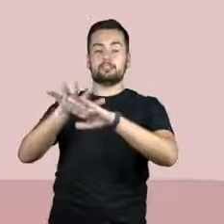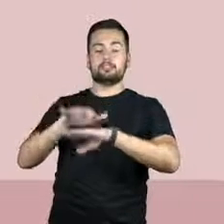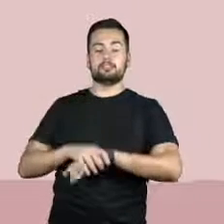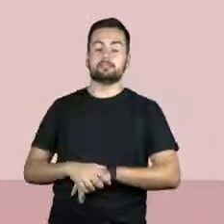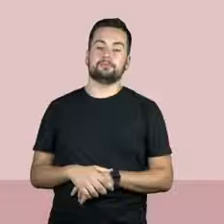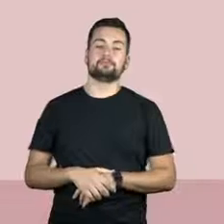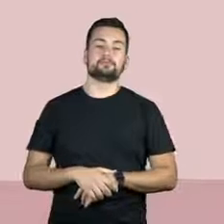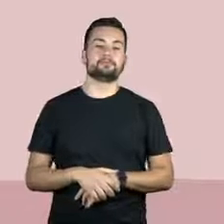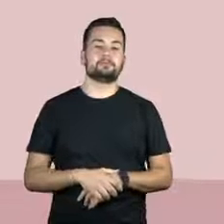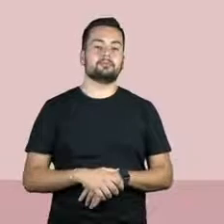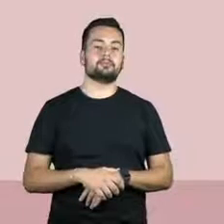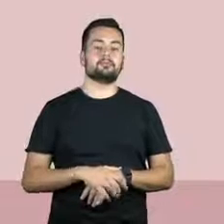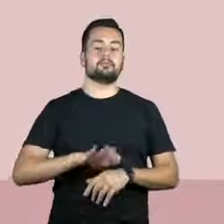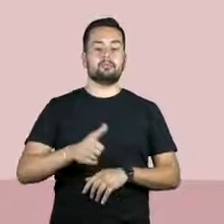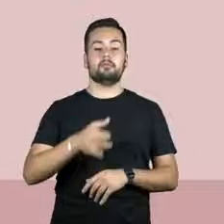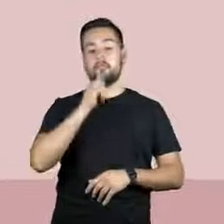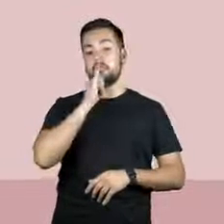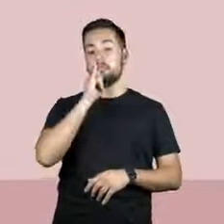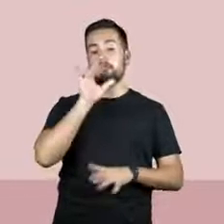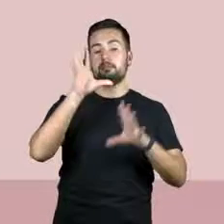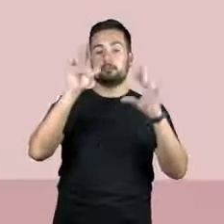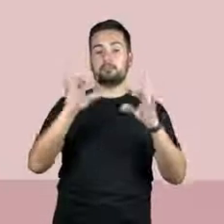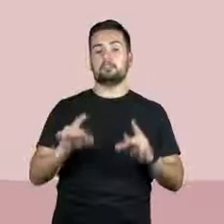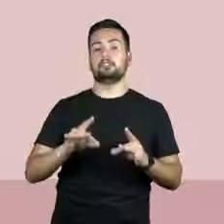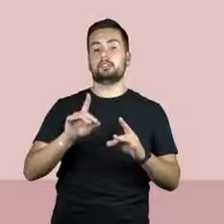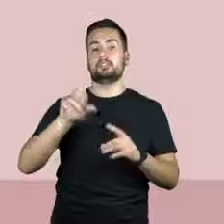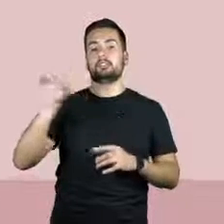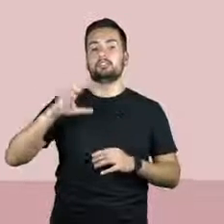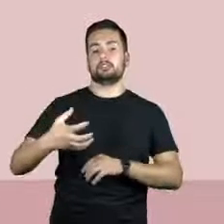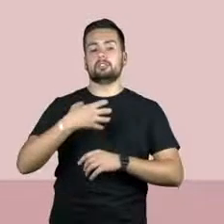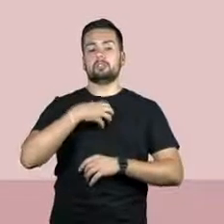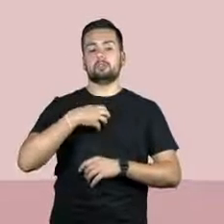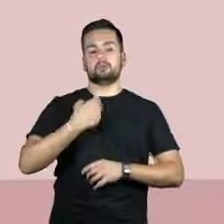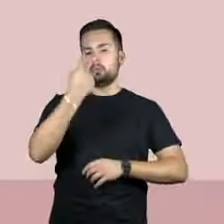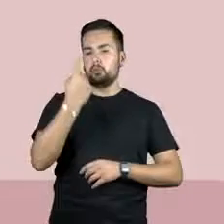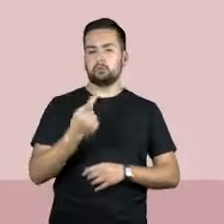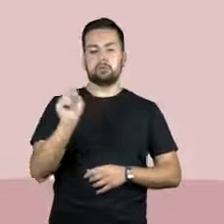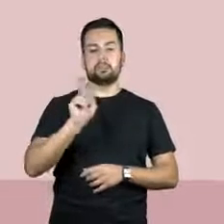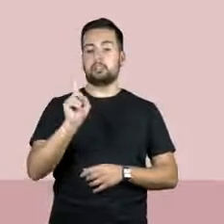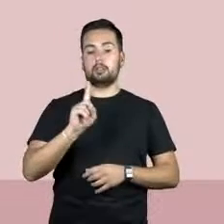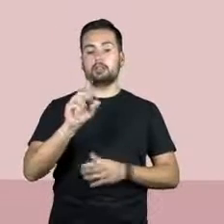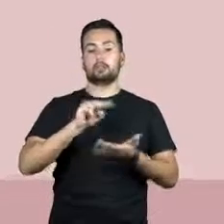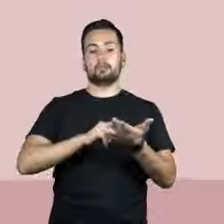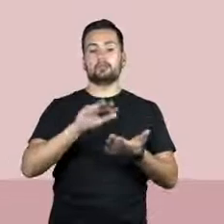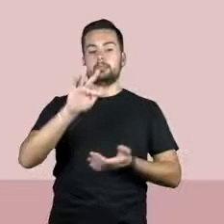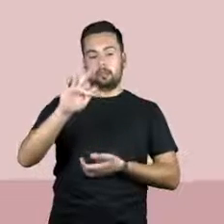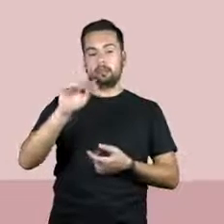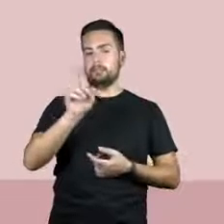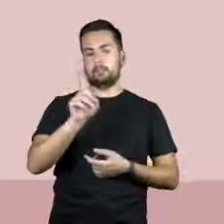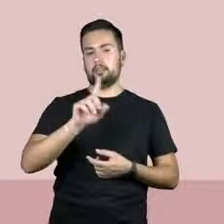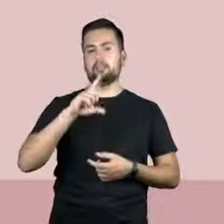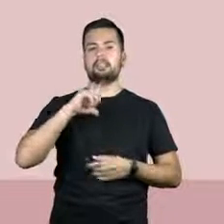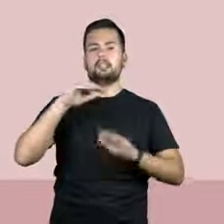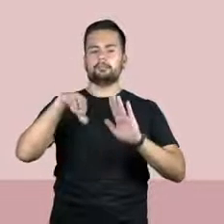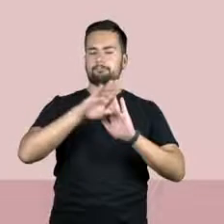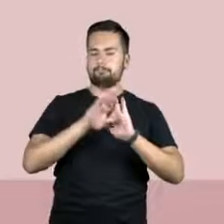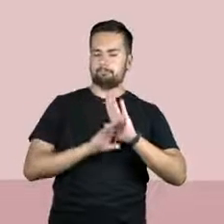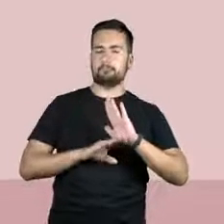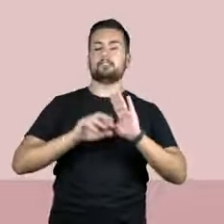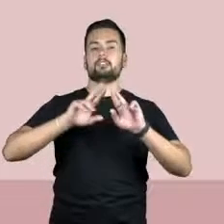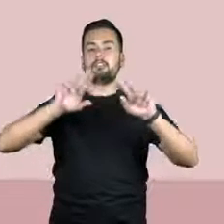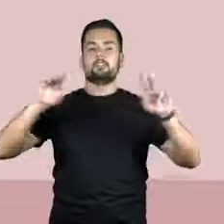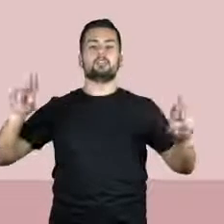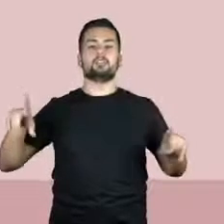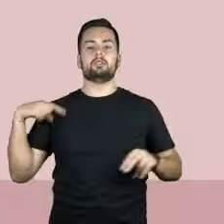aí, nesse exemplo em específico, essa aqui não é a única maneira de calcular o método de Felenius. Tá? Esse aqui tem muitos passo a passo, na verdade. A